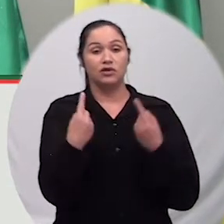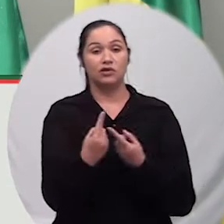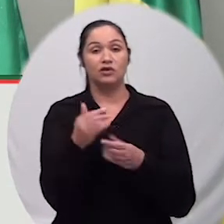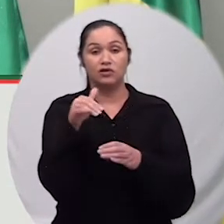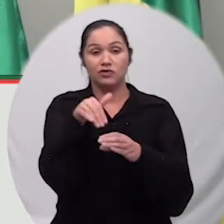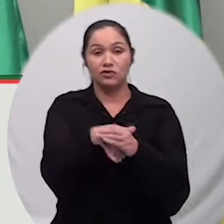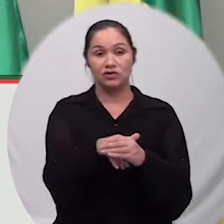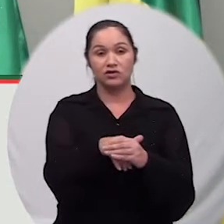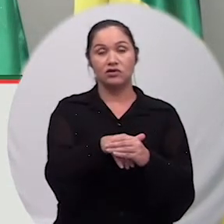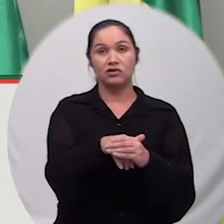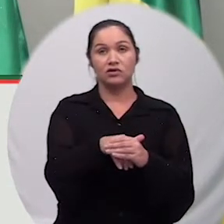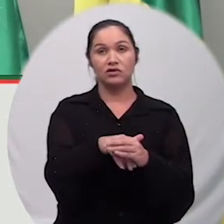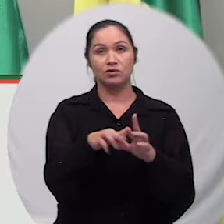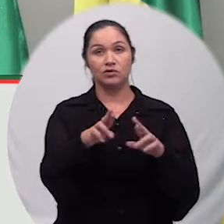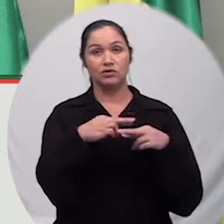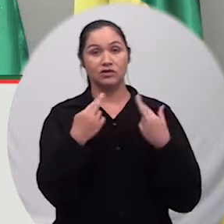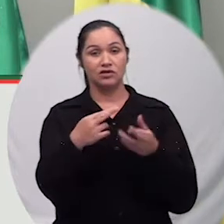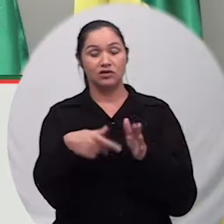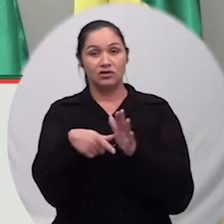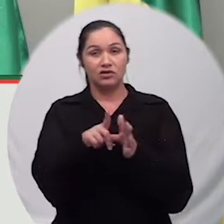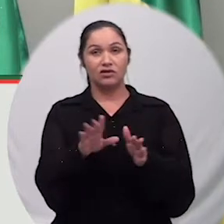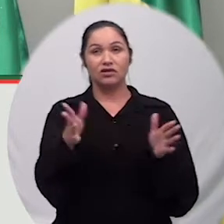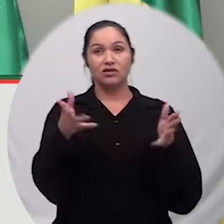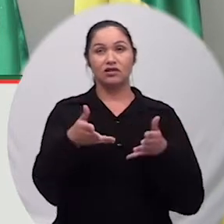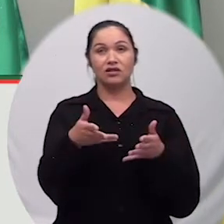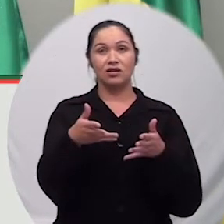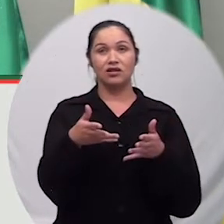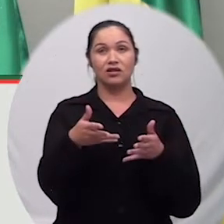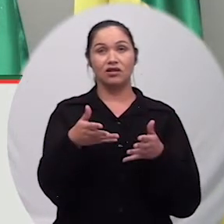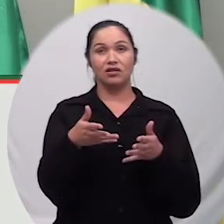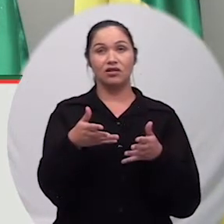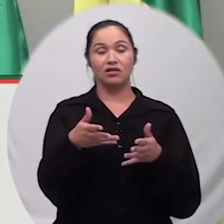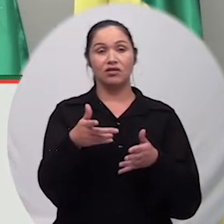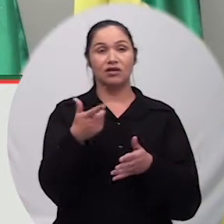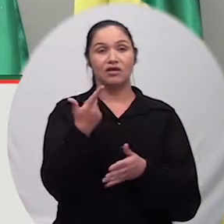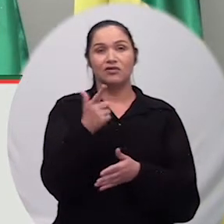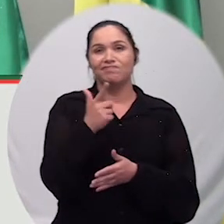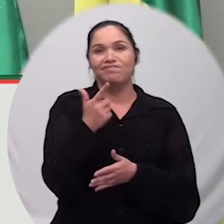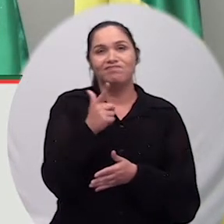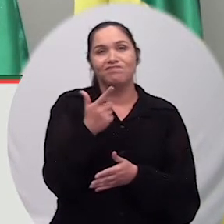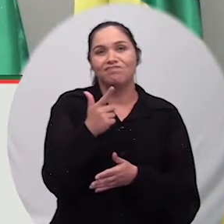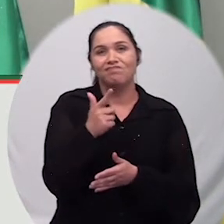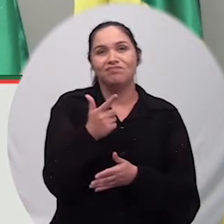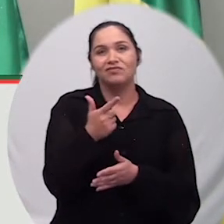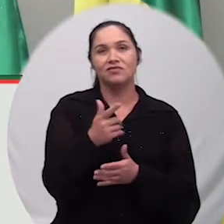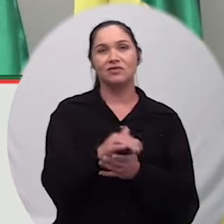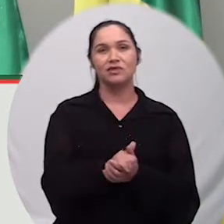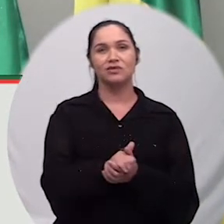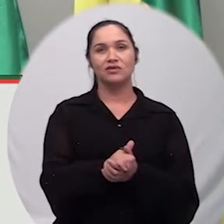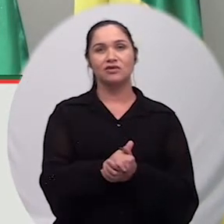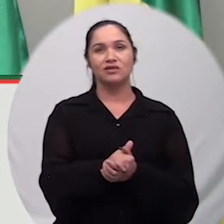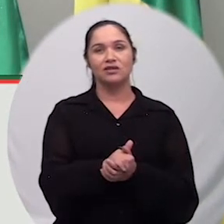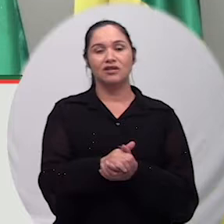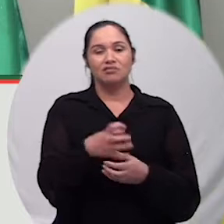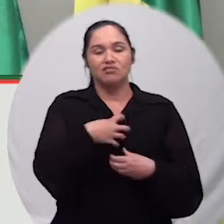anterior e acaba perdendo o sentido agora na segunda votação. Na verdade, foi retirado um adiamento por tempo indeterminado. Pode ser